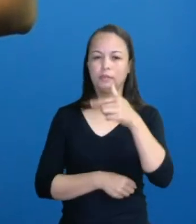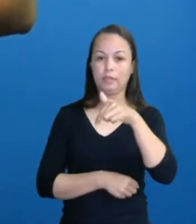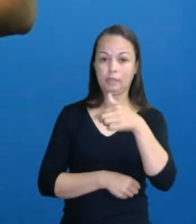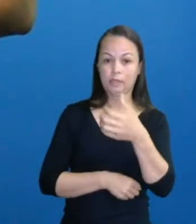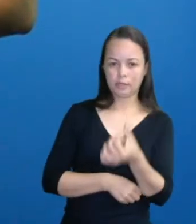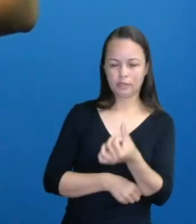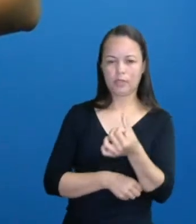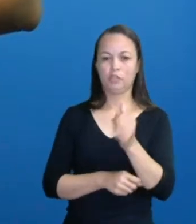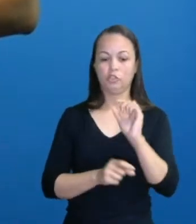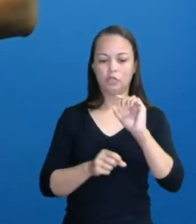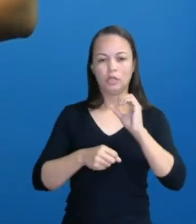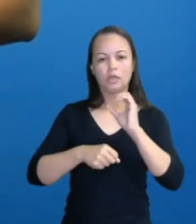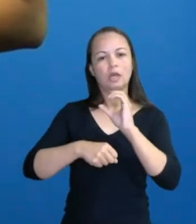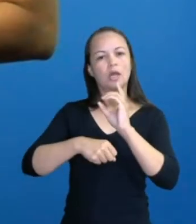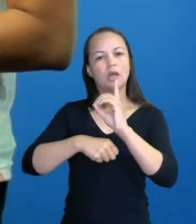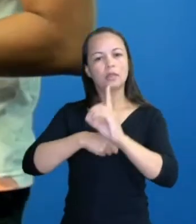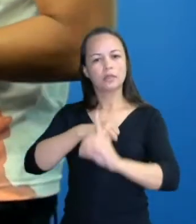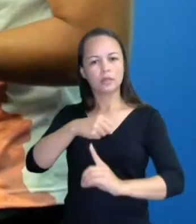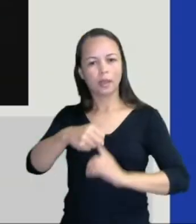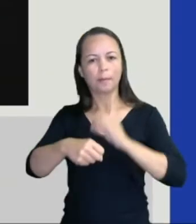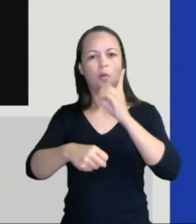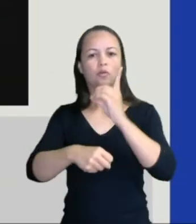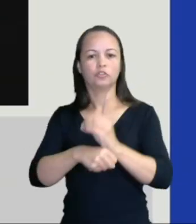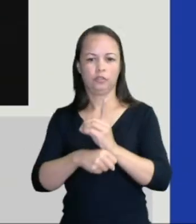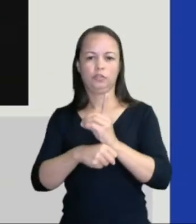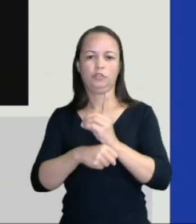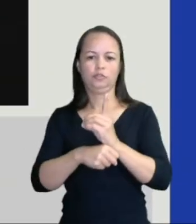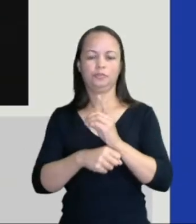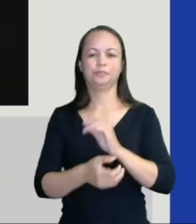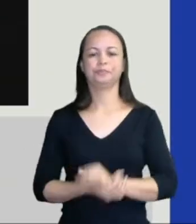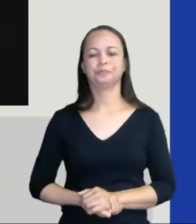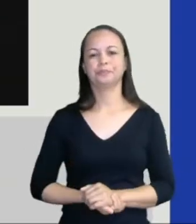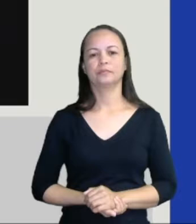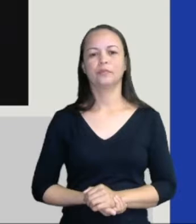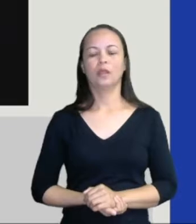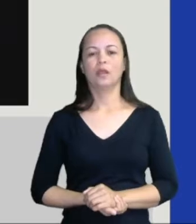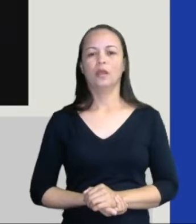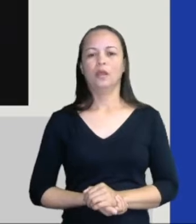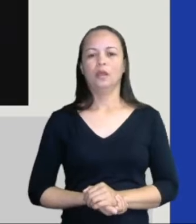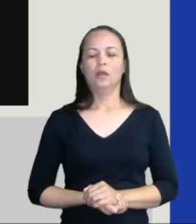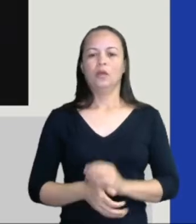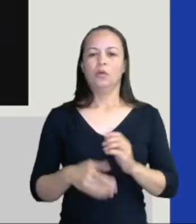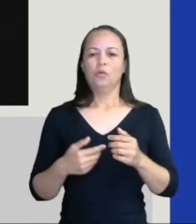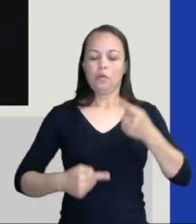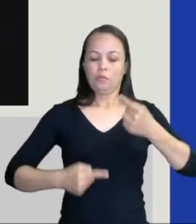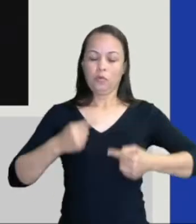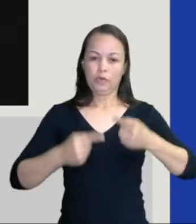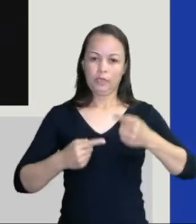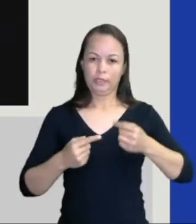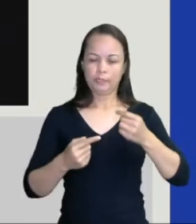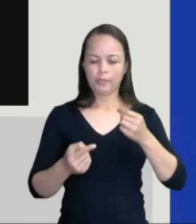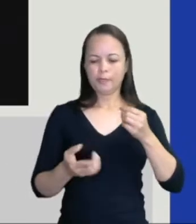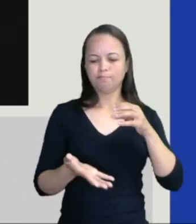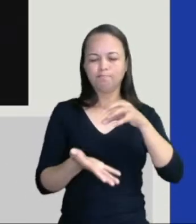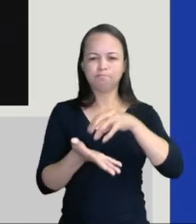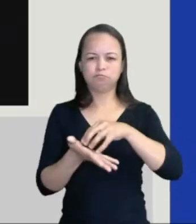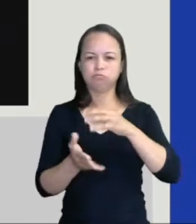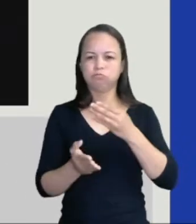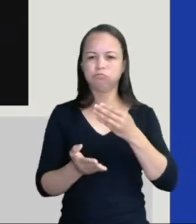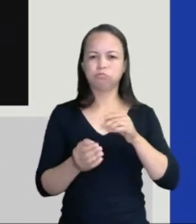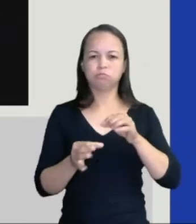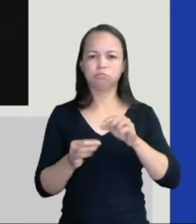476 depois de Cristo. Uma política descentralizada